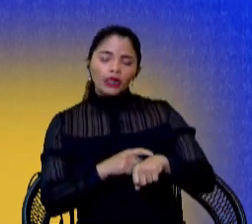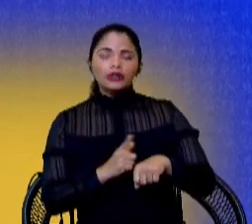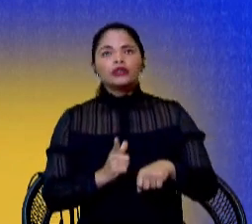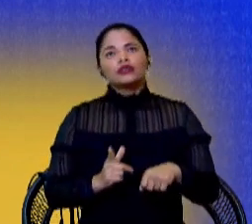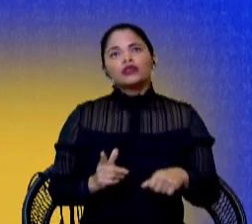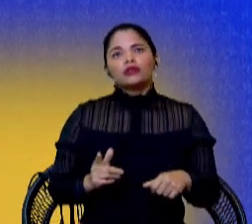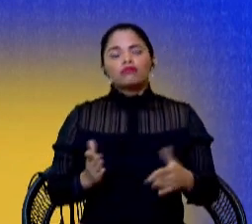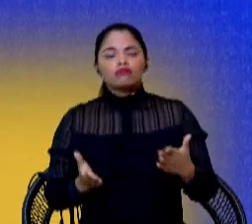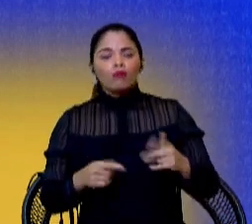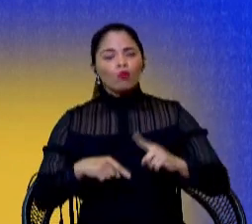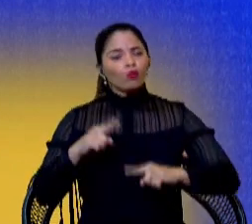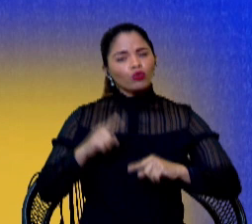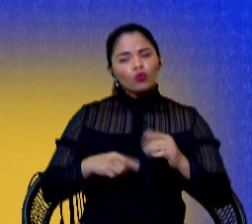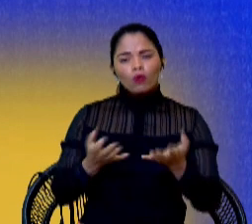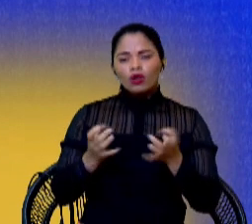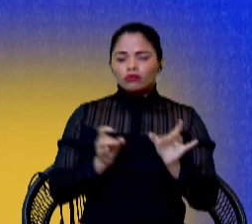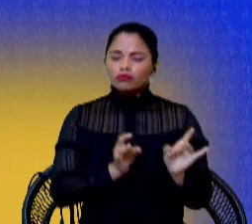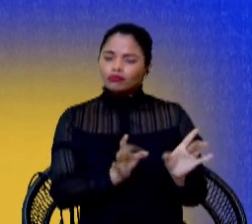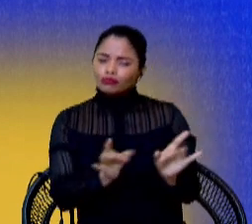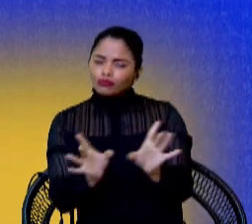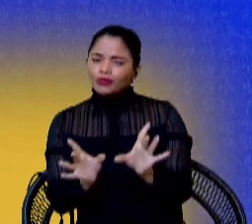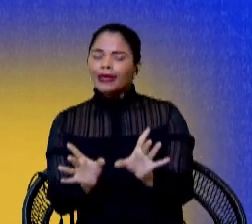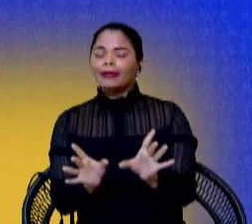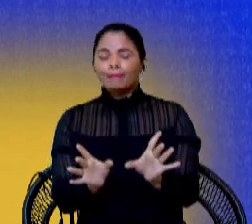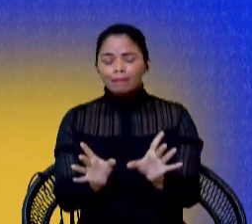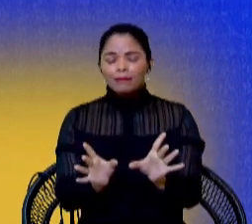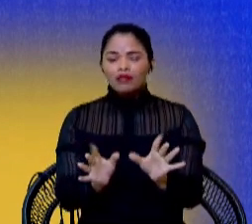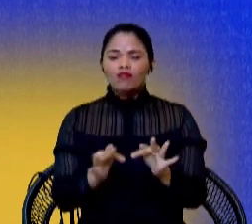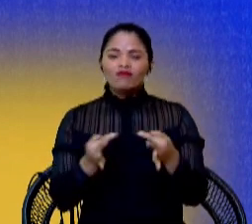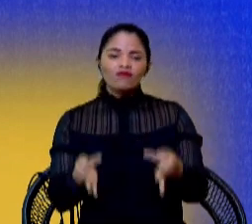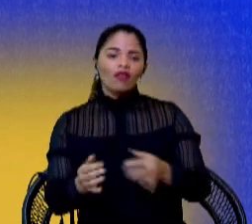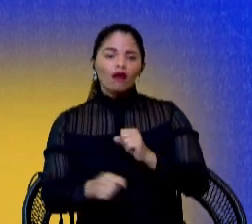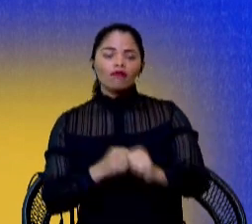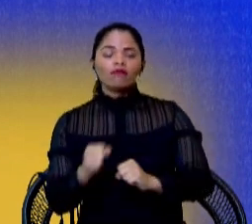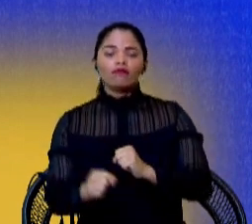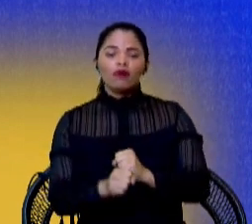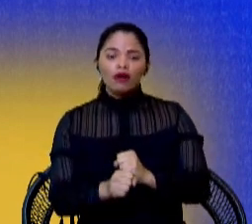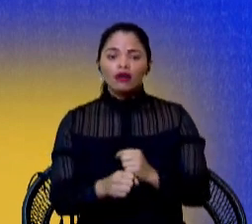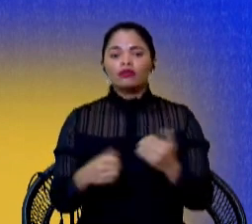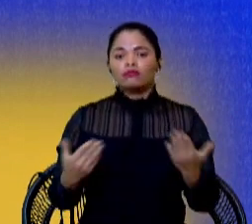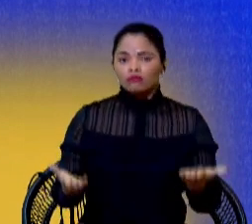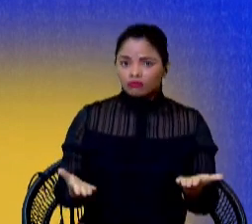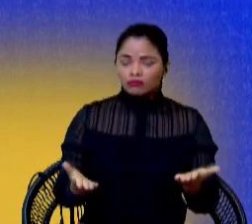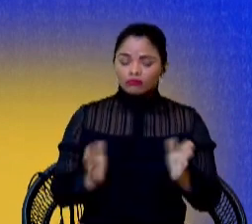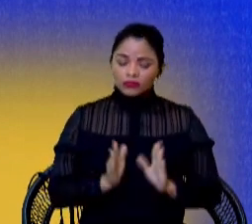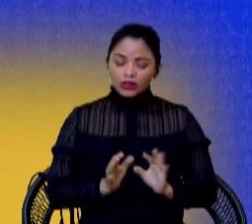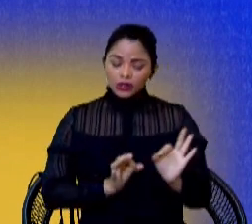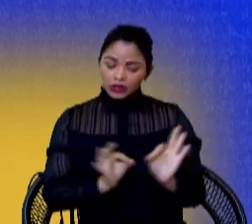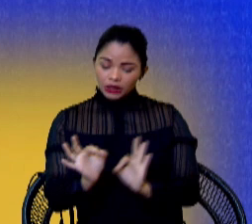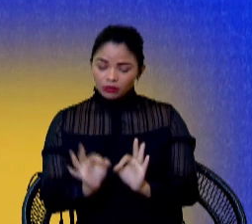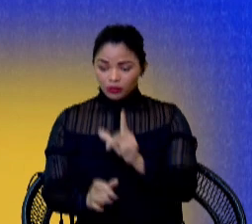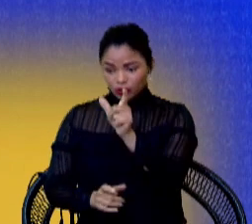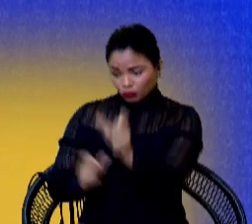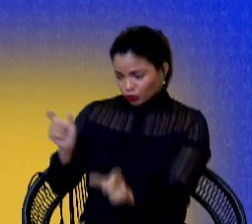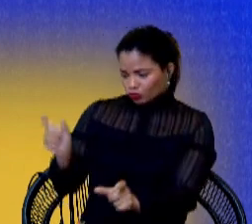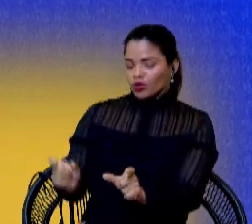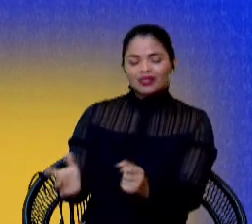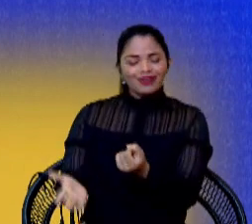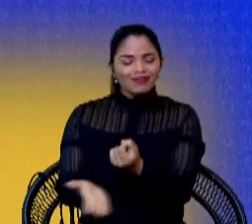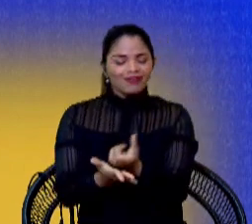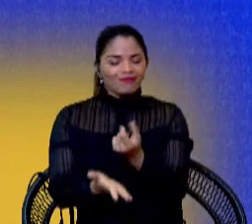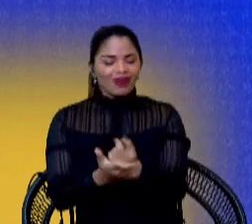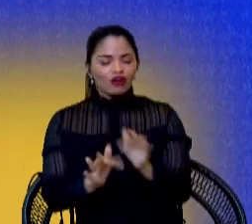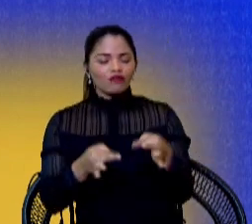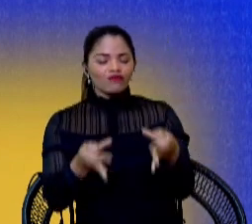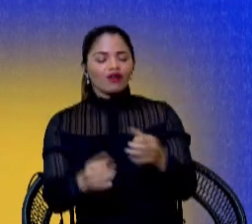um momento de produto que eu quero vender que é mais final de ano, por exemplo. Então, você vai segmentar para pessoas que podem consumir mais no final